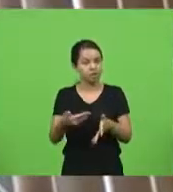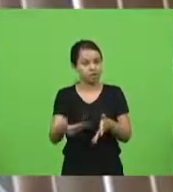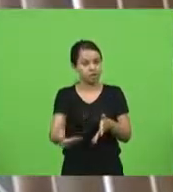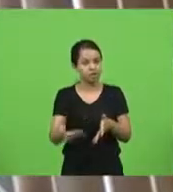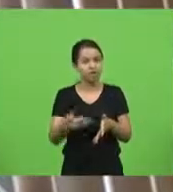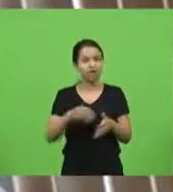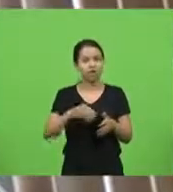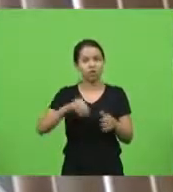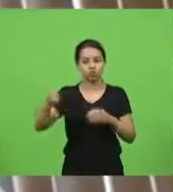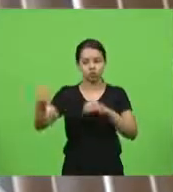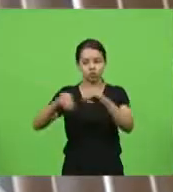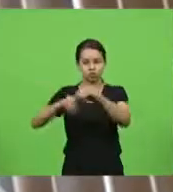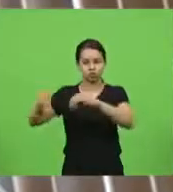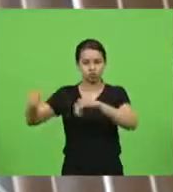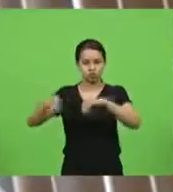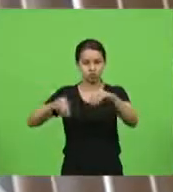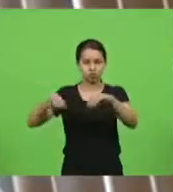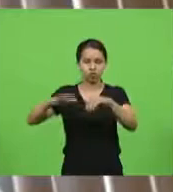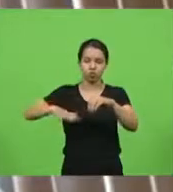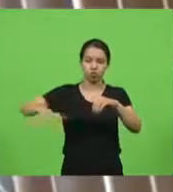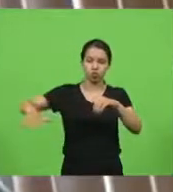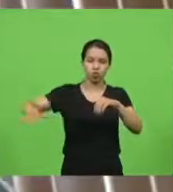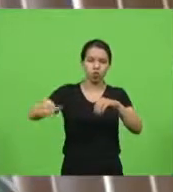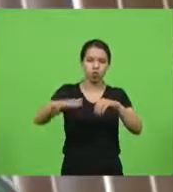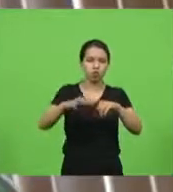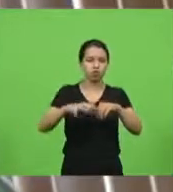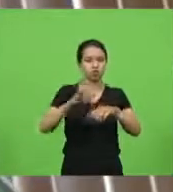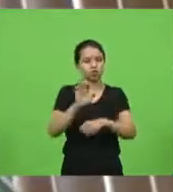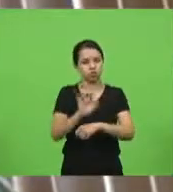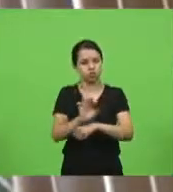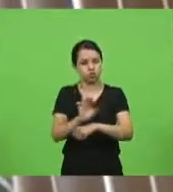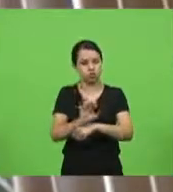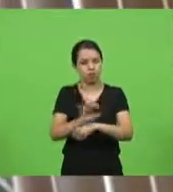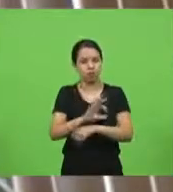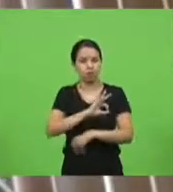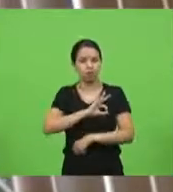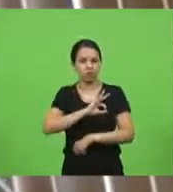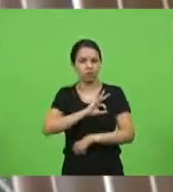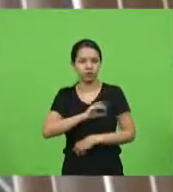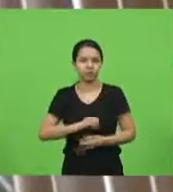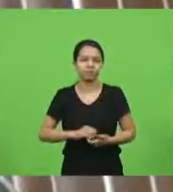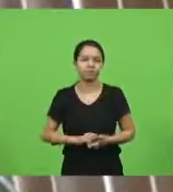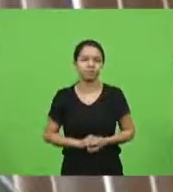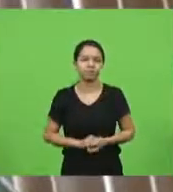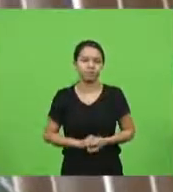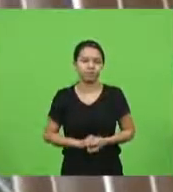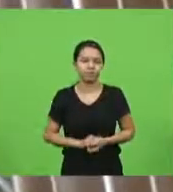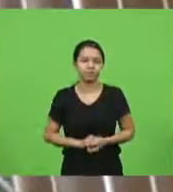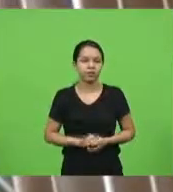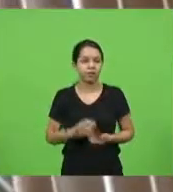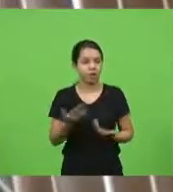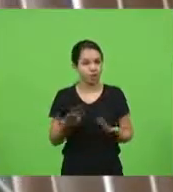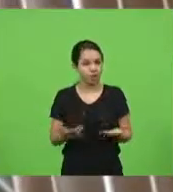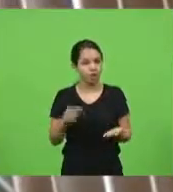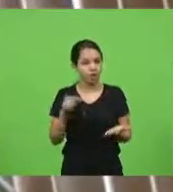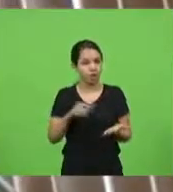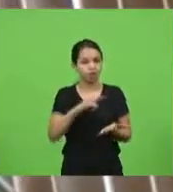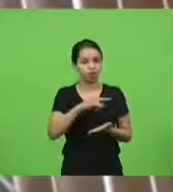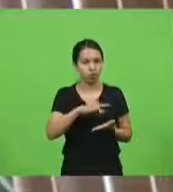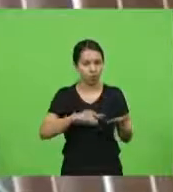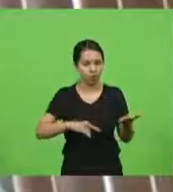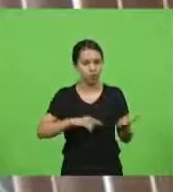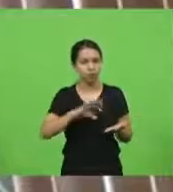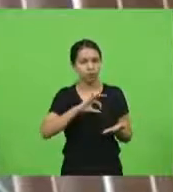em todas as regiões do nosso Estado. Esse foi o documento que o comando da Polícia Militar